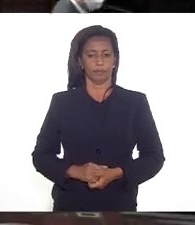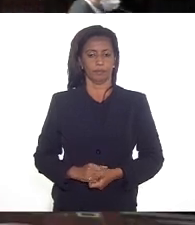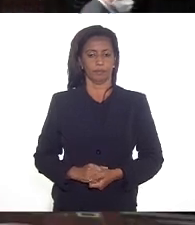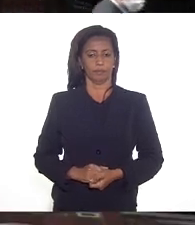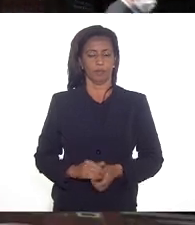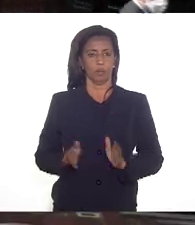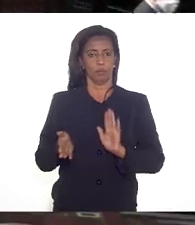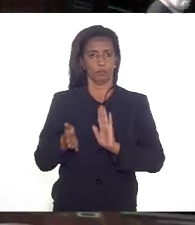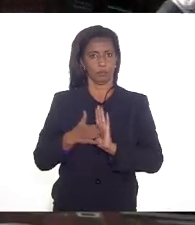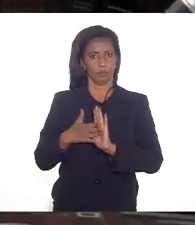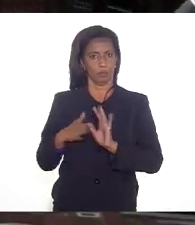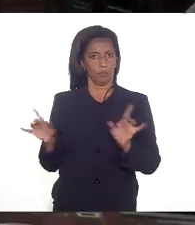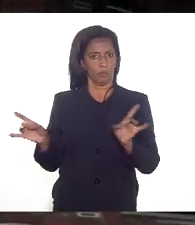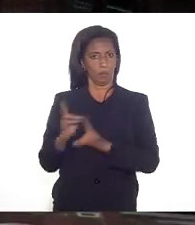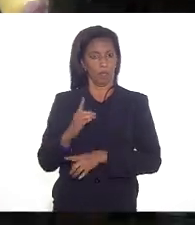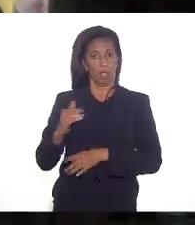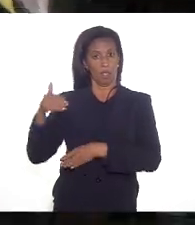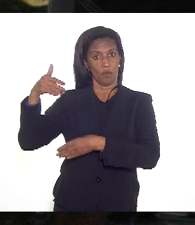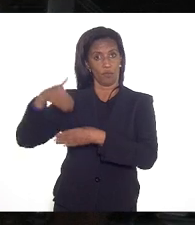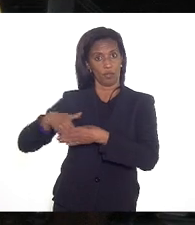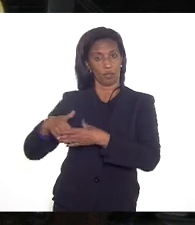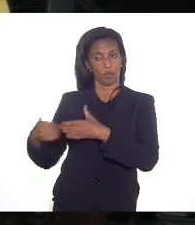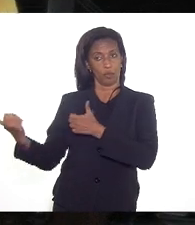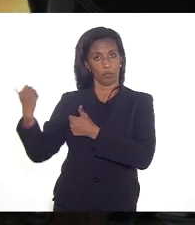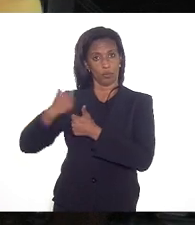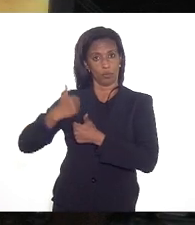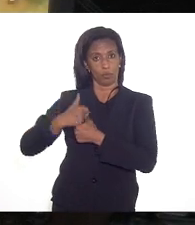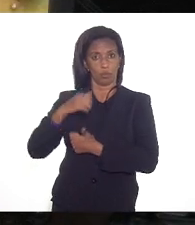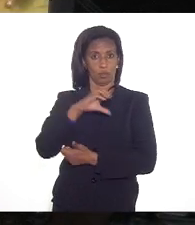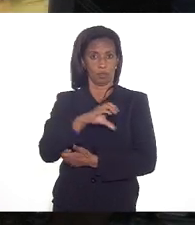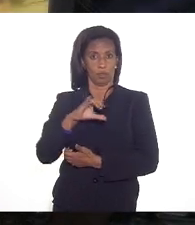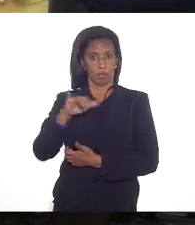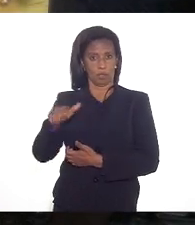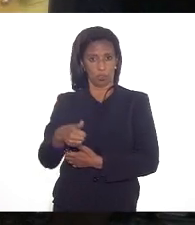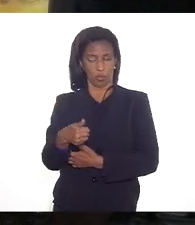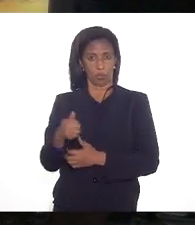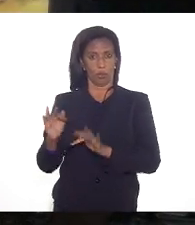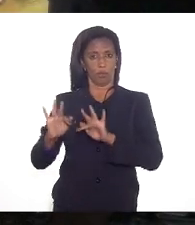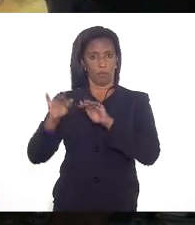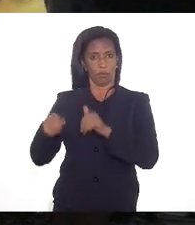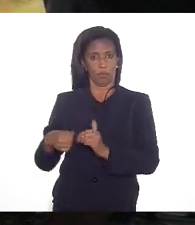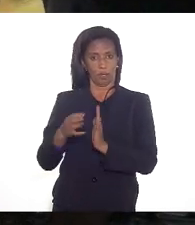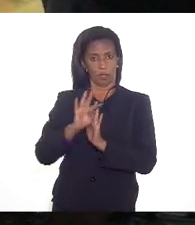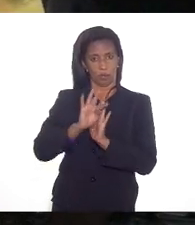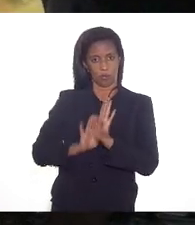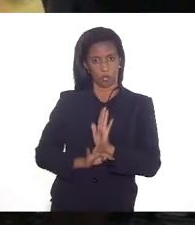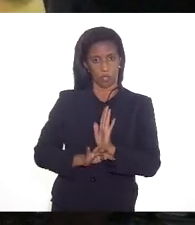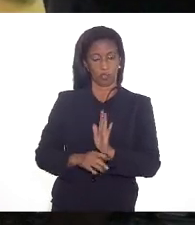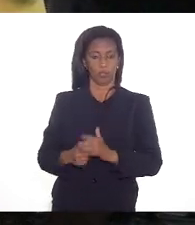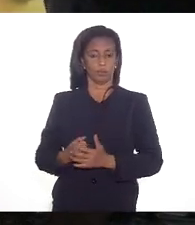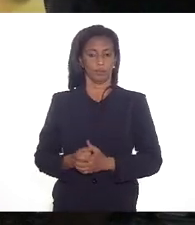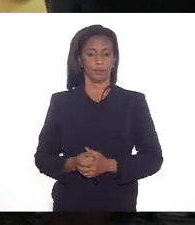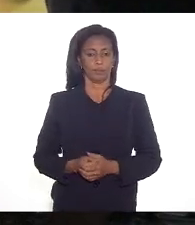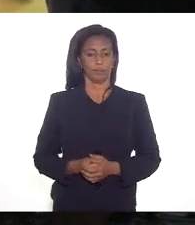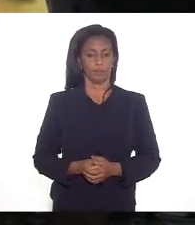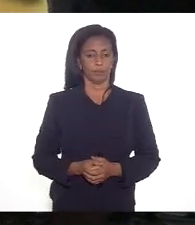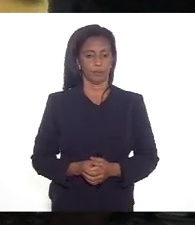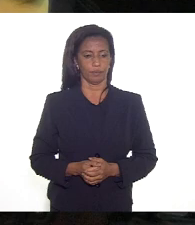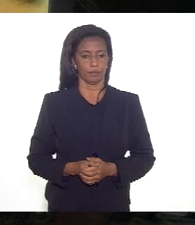e os pareceres emitidos em votação subjetiva da ccj com foco no final de redação